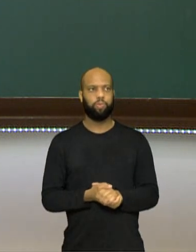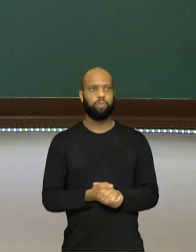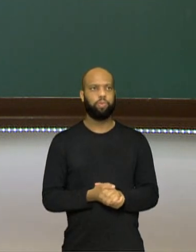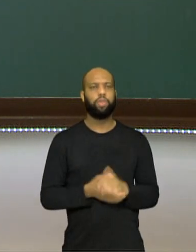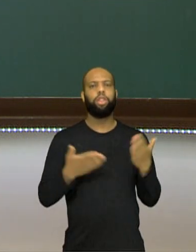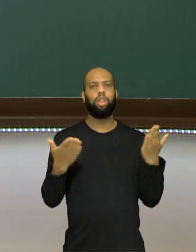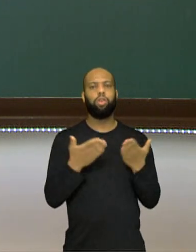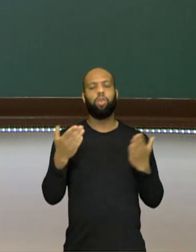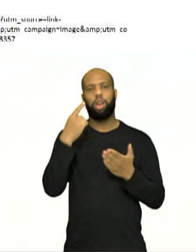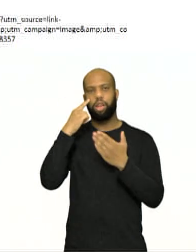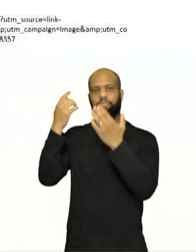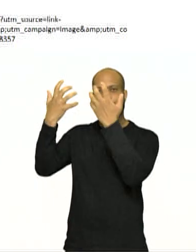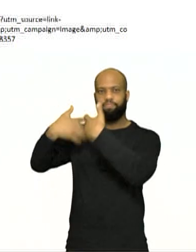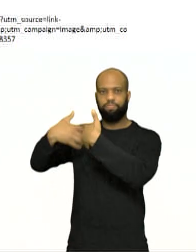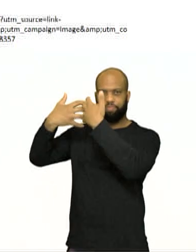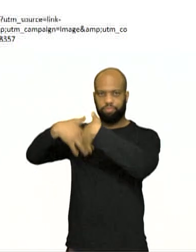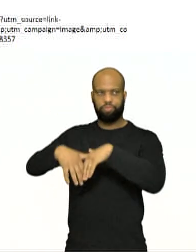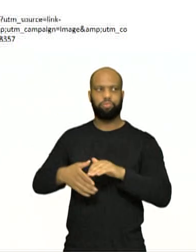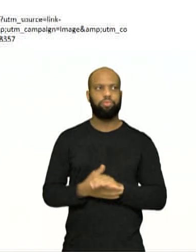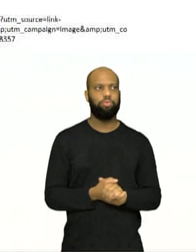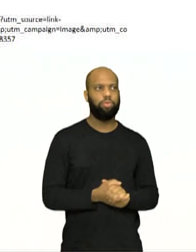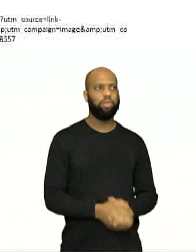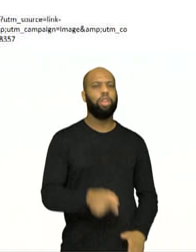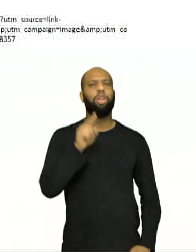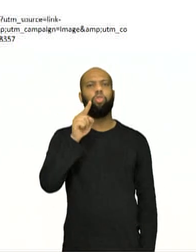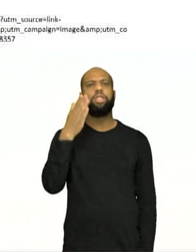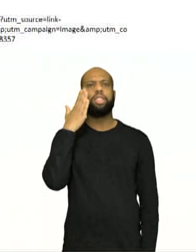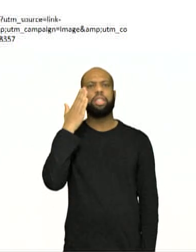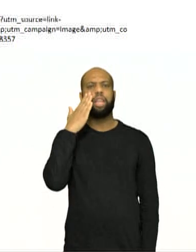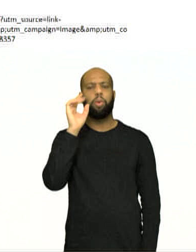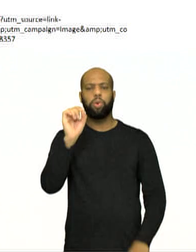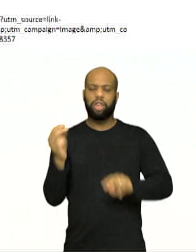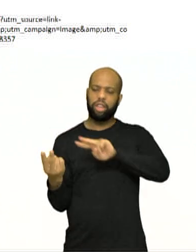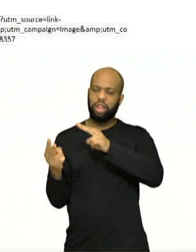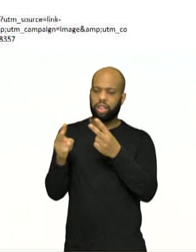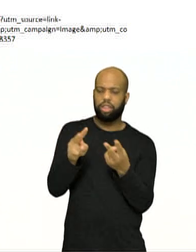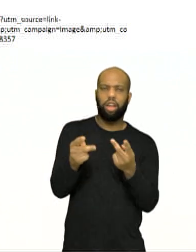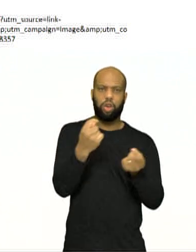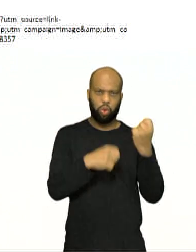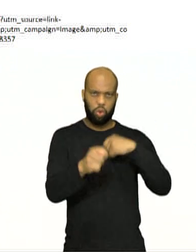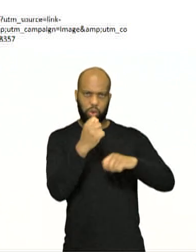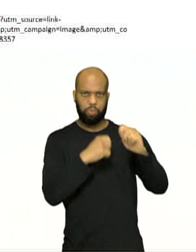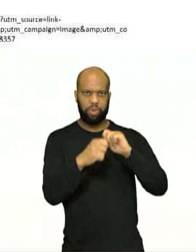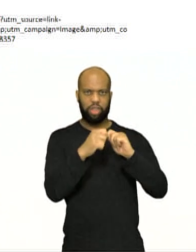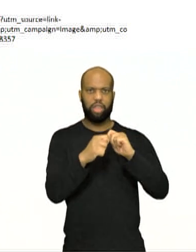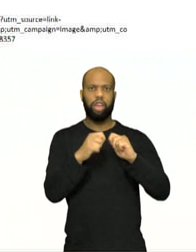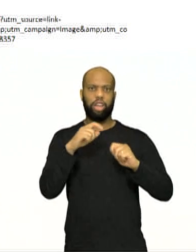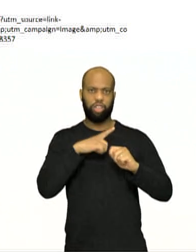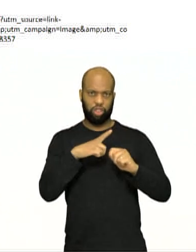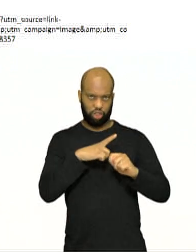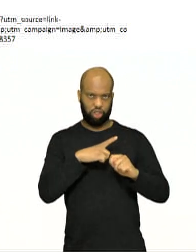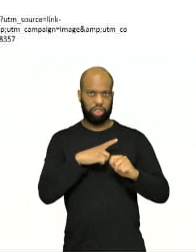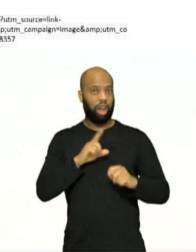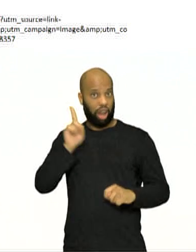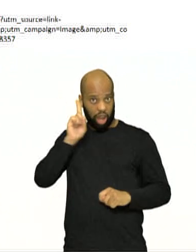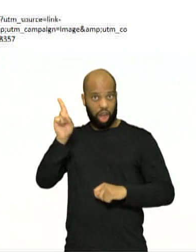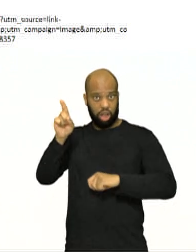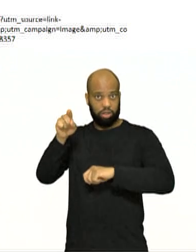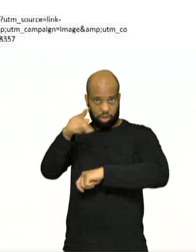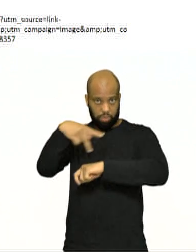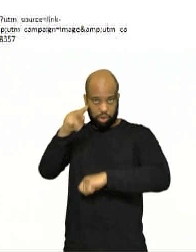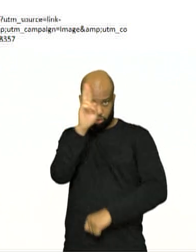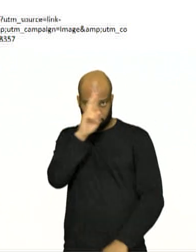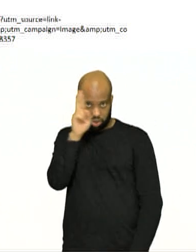Vamos lá, vamos refletir aqui. Vocês sabem o que foi a transição da economia planificada para a economia de mercado na Rússia?